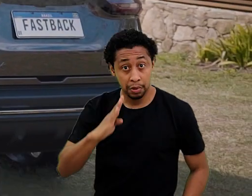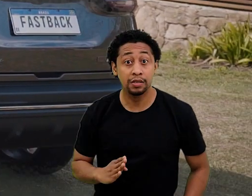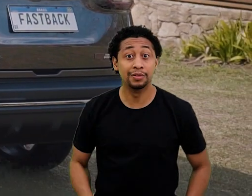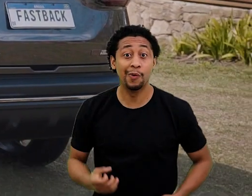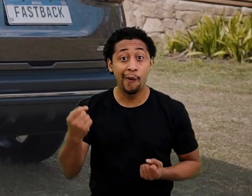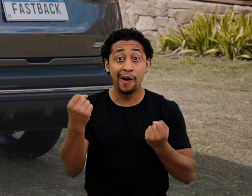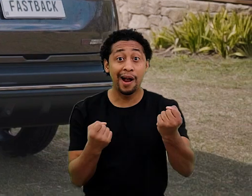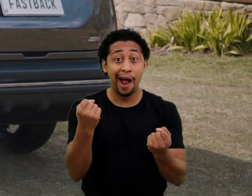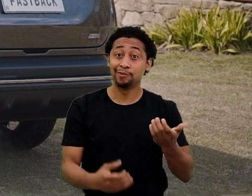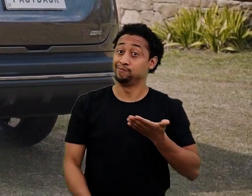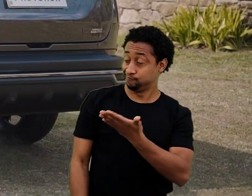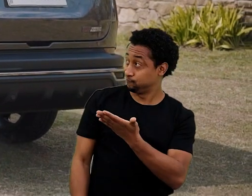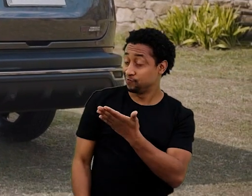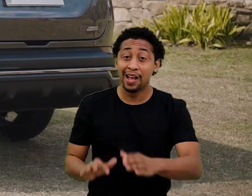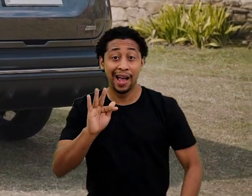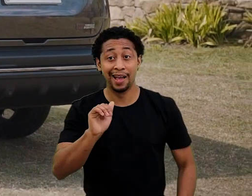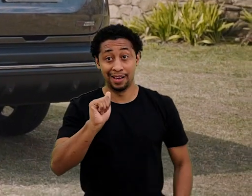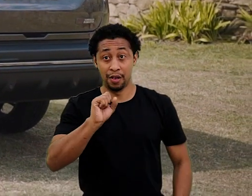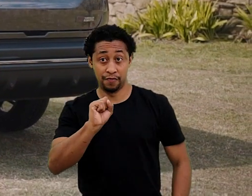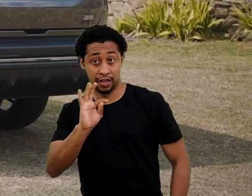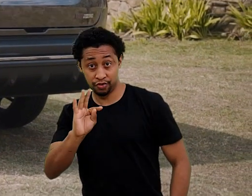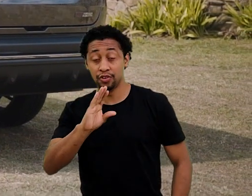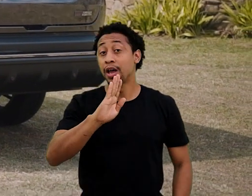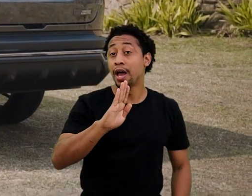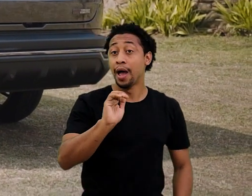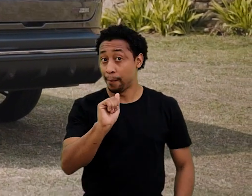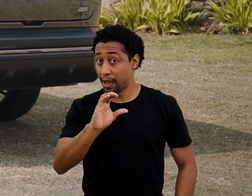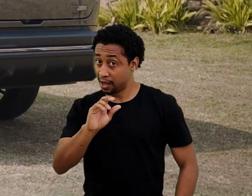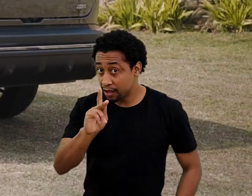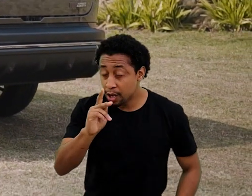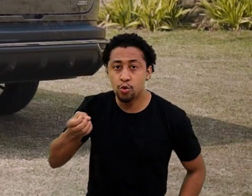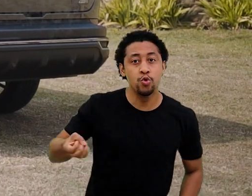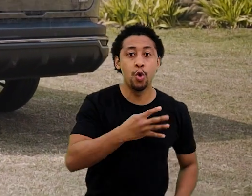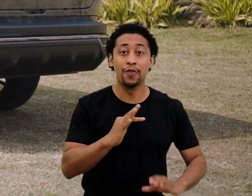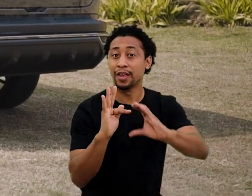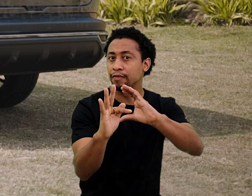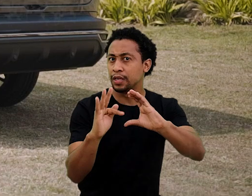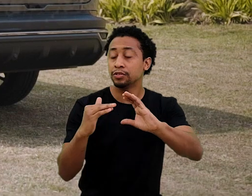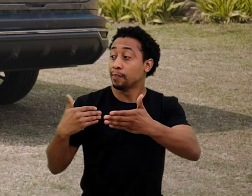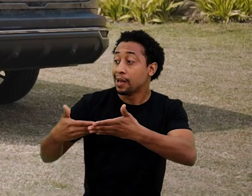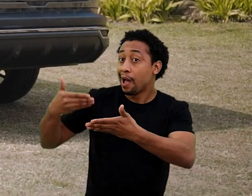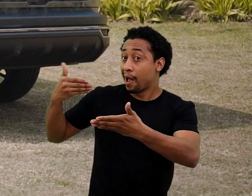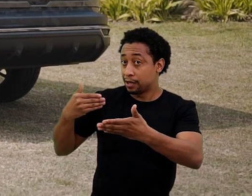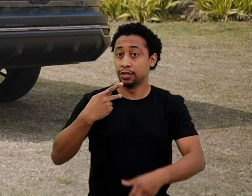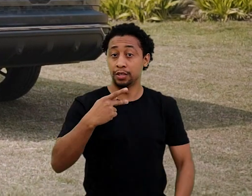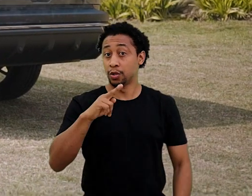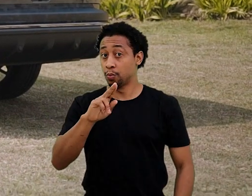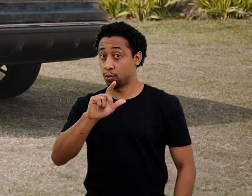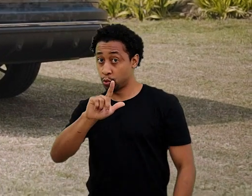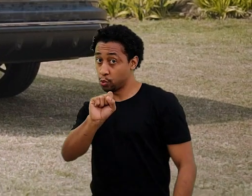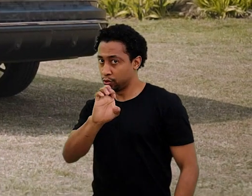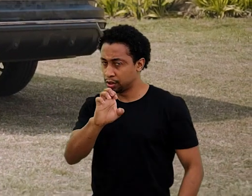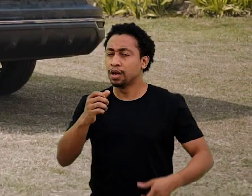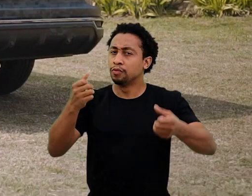esse carro aqui. O mais novo veículo da Fiat, derivado do Pulse, como a gente vai mostrar em muitos detalhes para vocês hoje